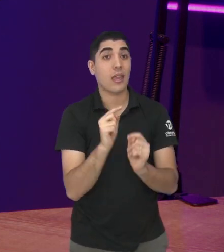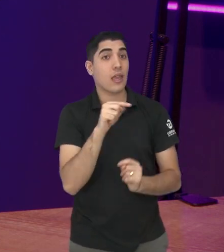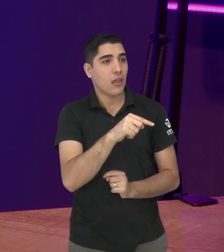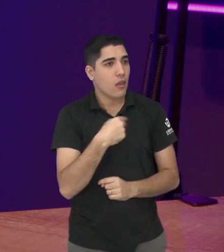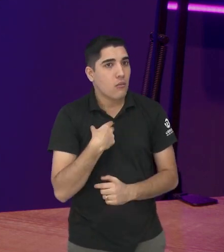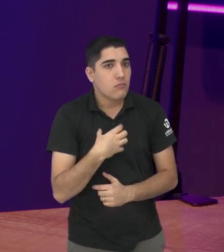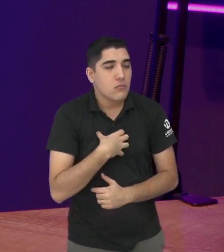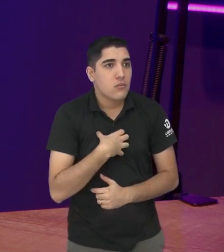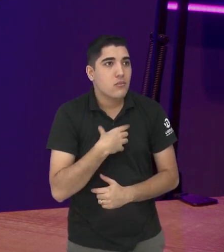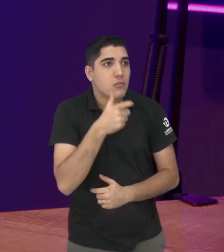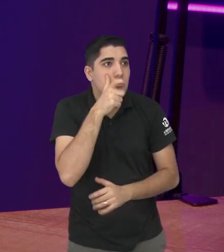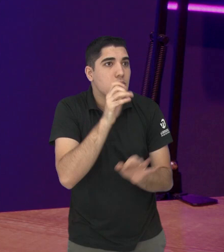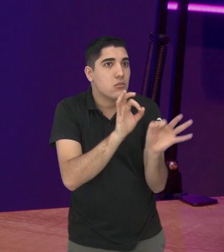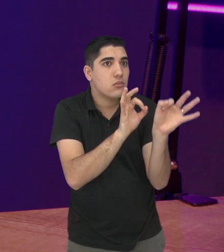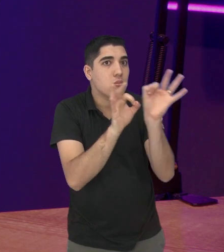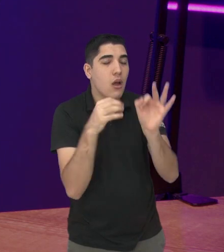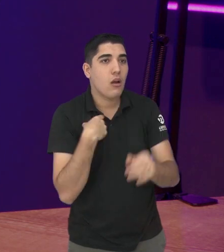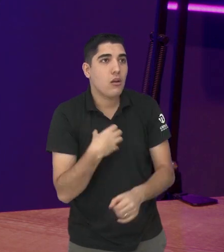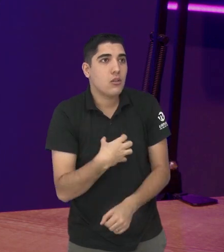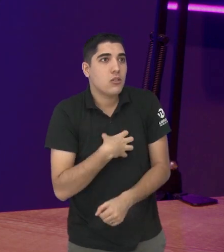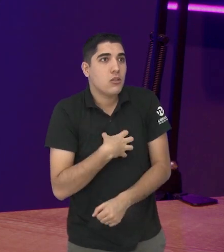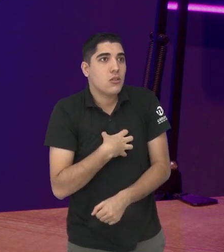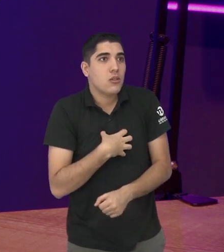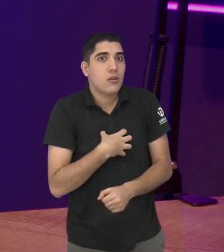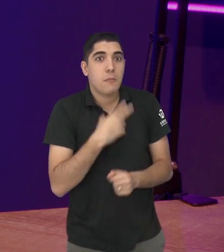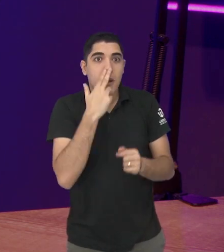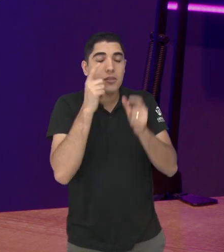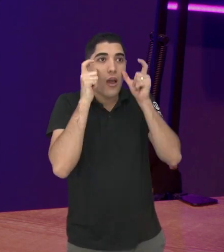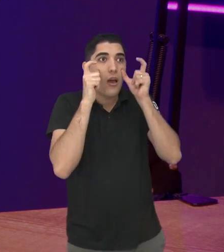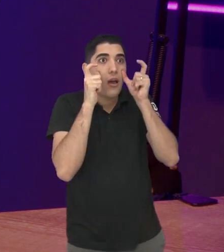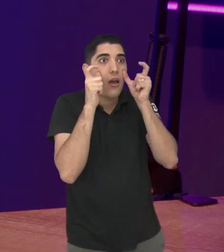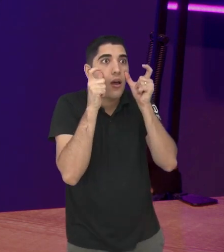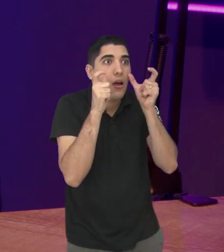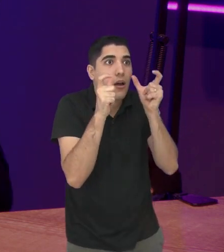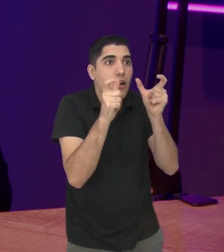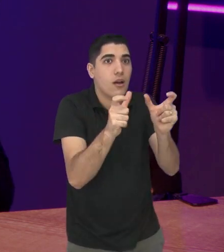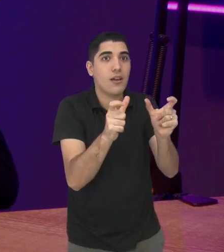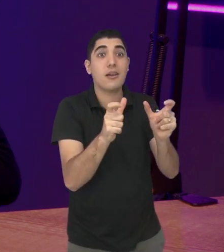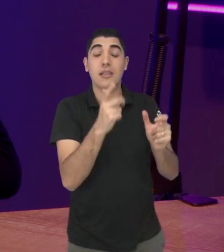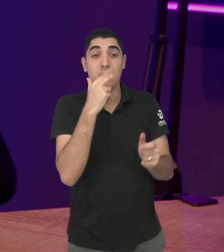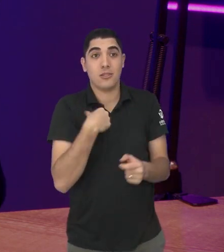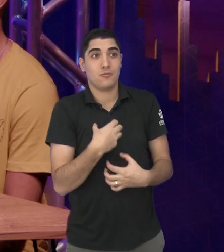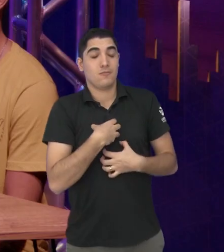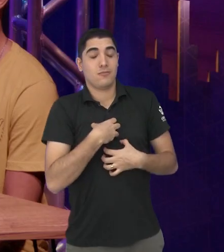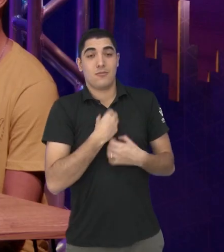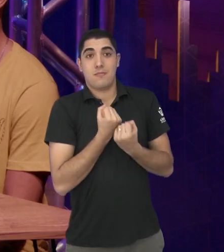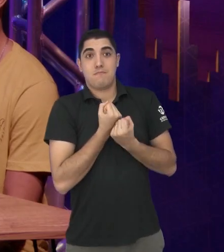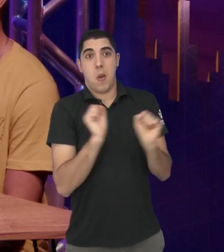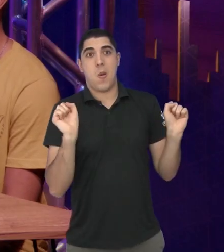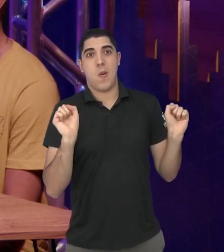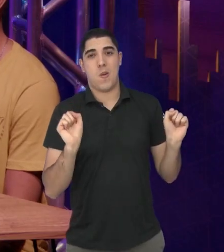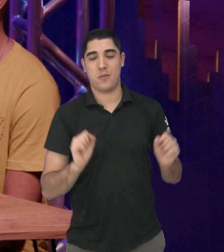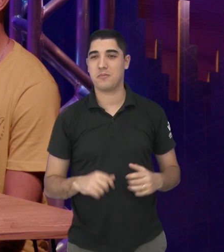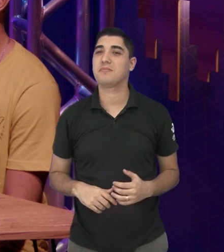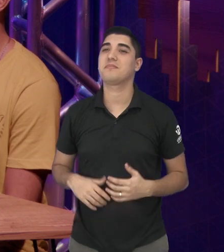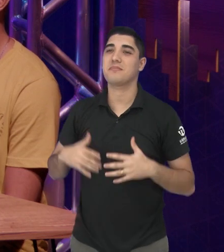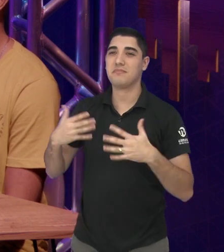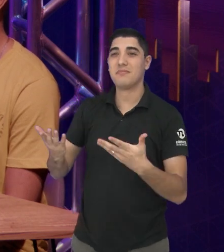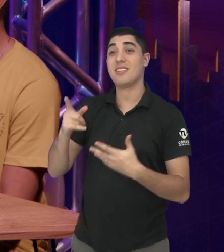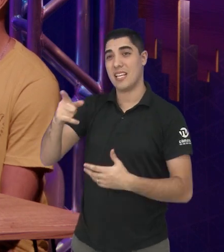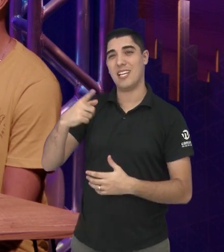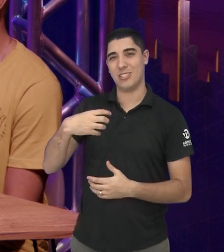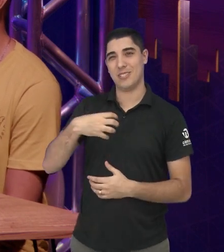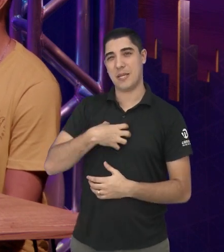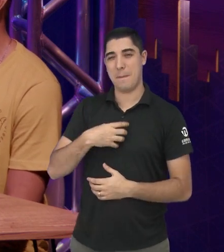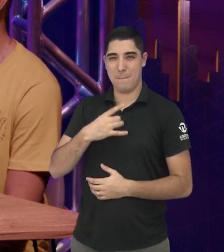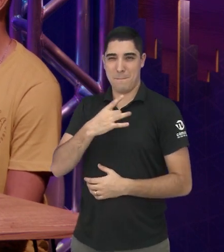porque você realmente fica apreensivo. Então, é bem chocante, assim. Nossa, E